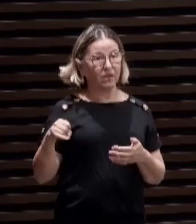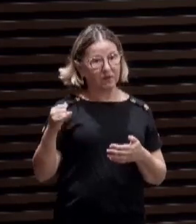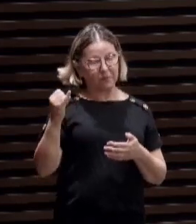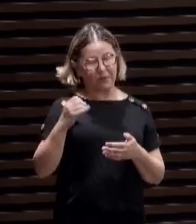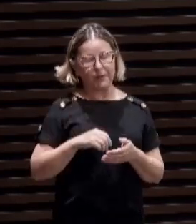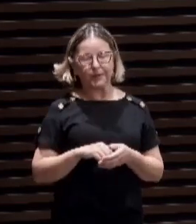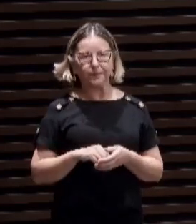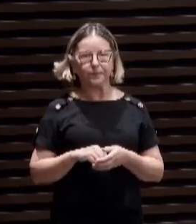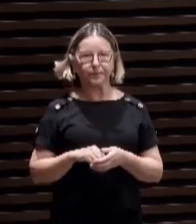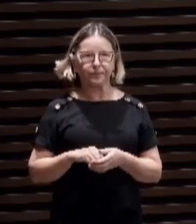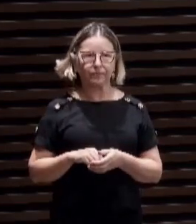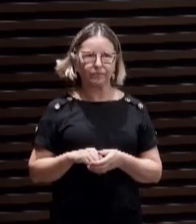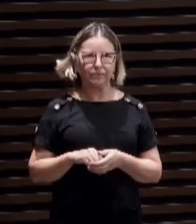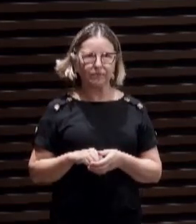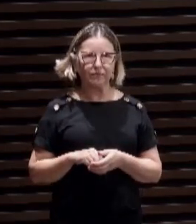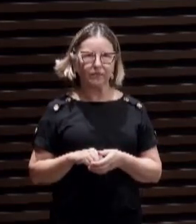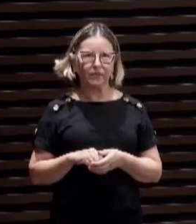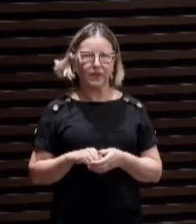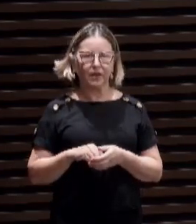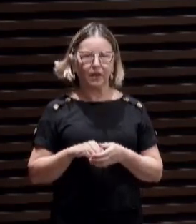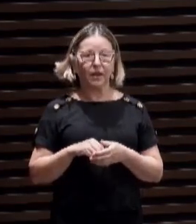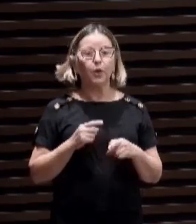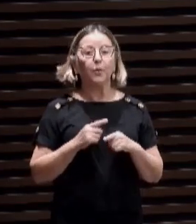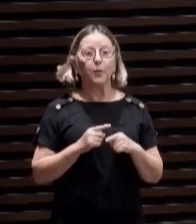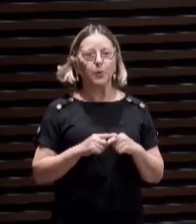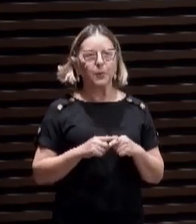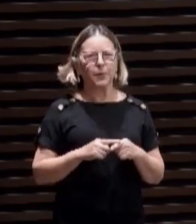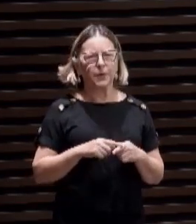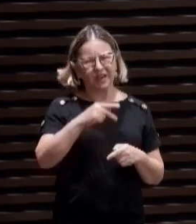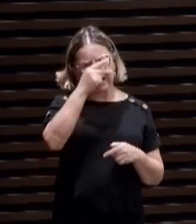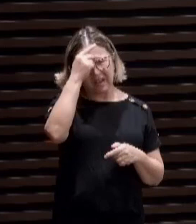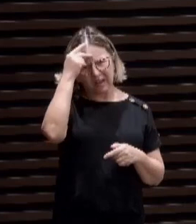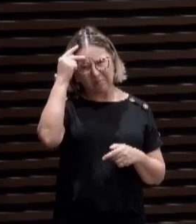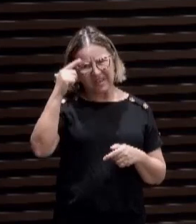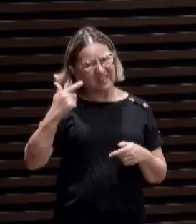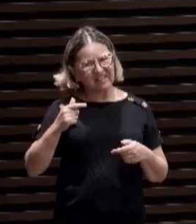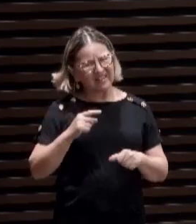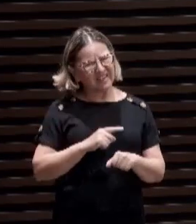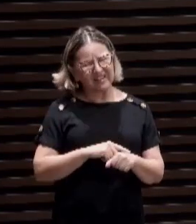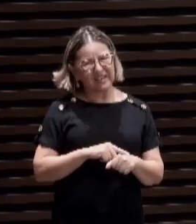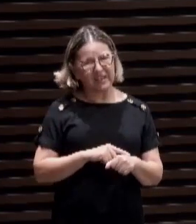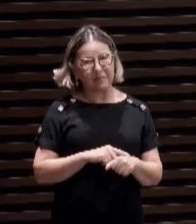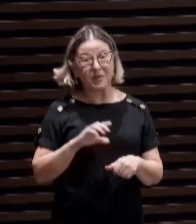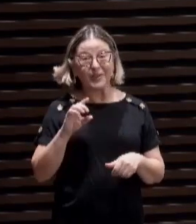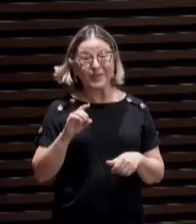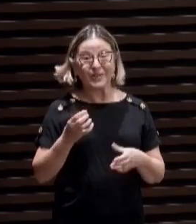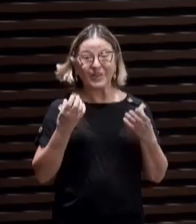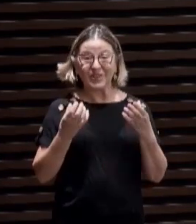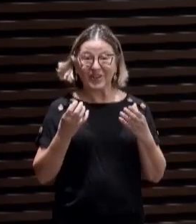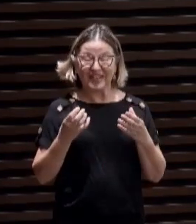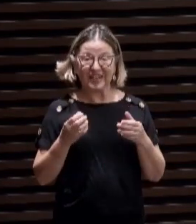tenho tempo para mexer com isso, gastar minha vida em ajudar alguém. O que eu quero é a realização da minha